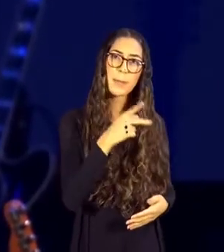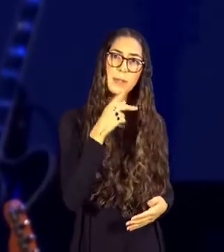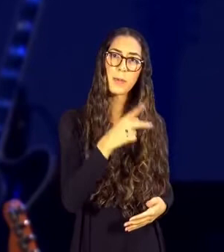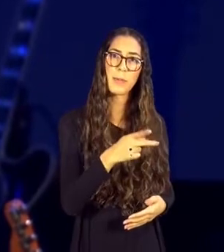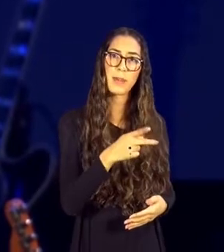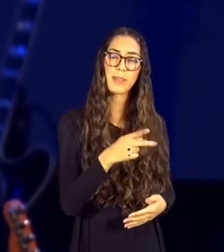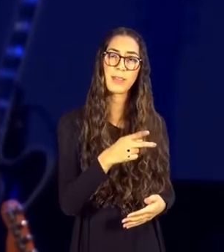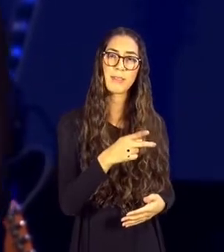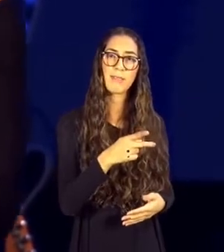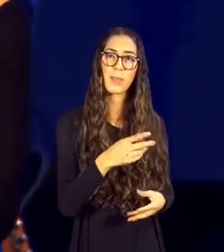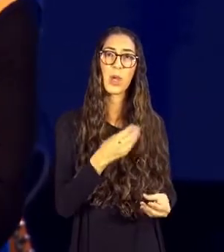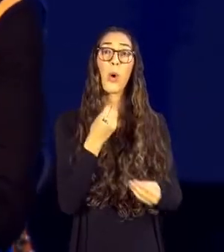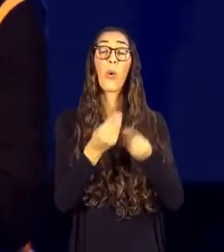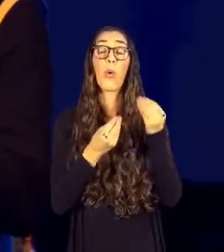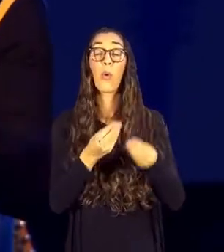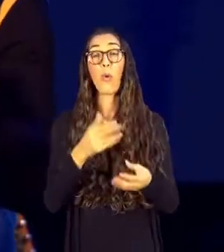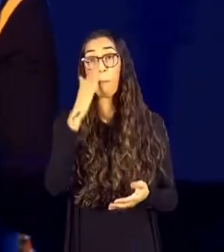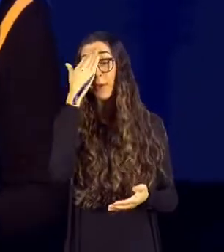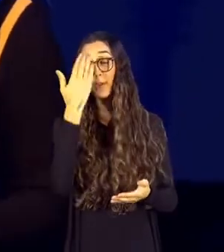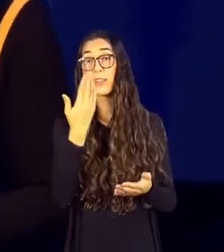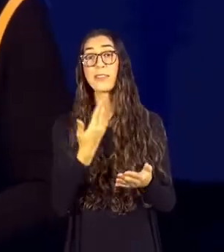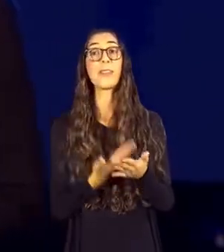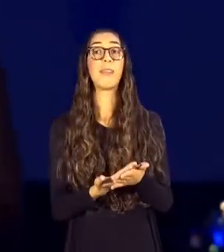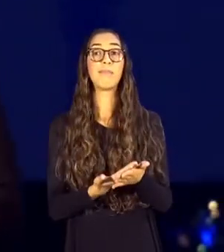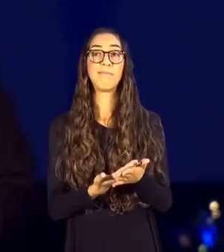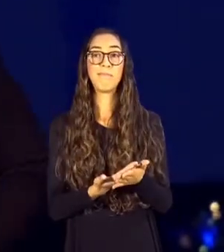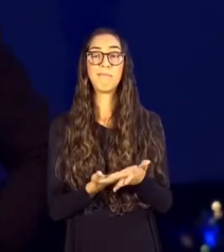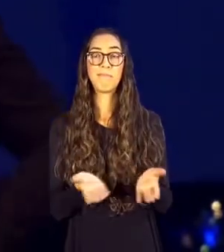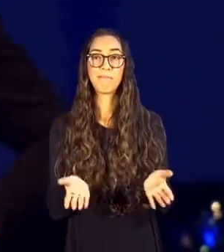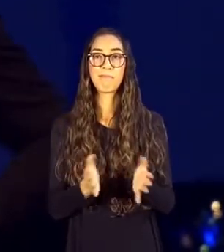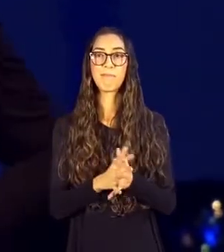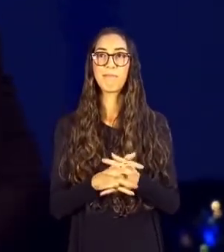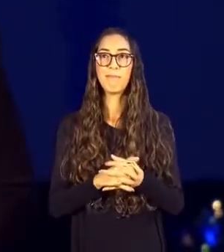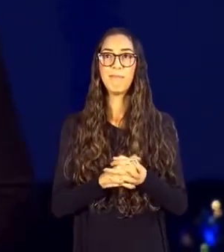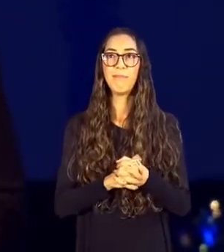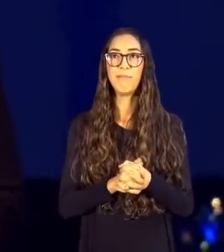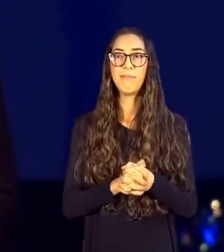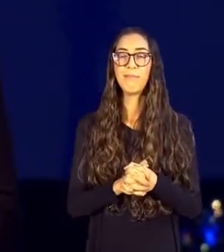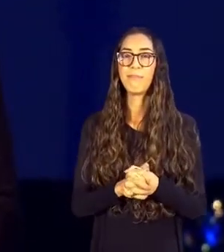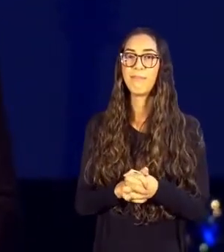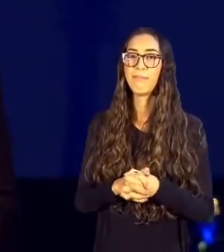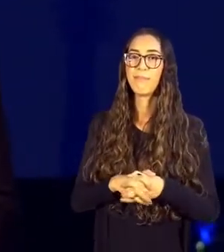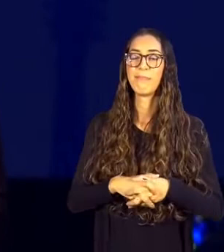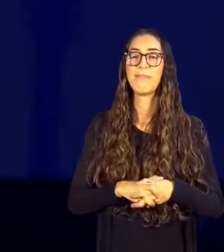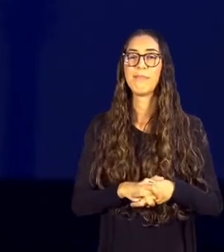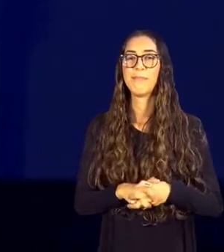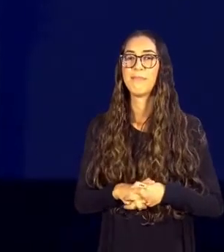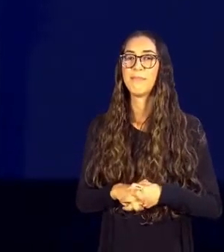sobre probabilidade na minha vida, eu já contei esse testemunho. Qual a probabilidade de você